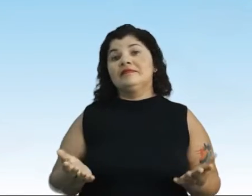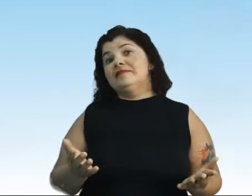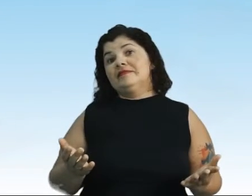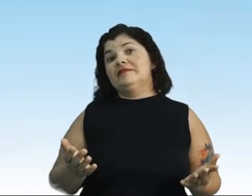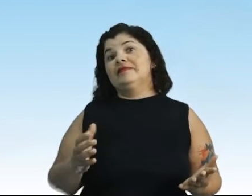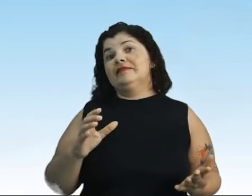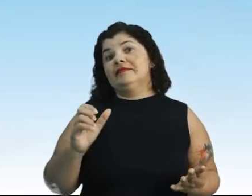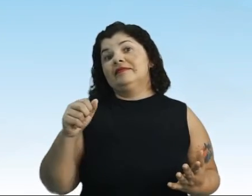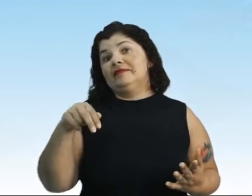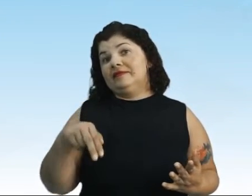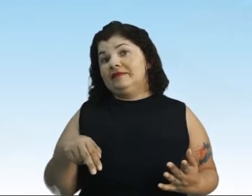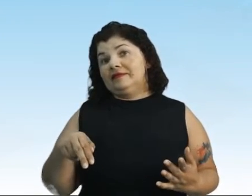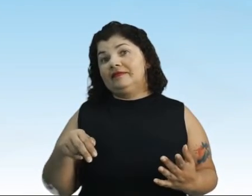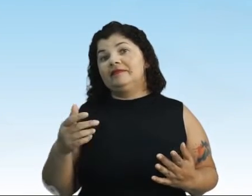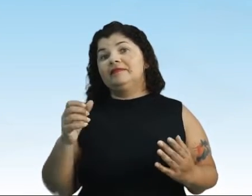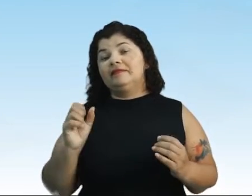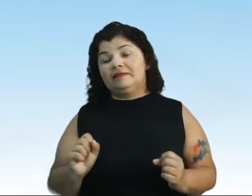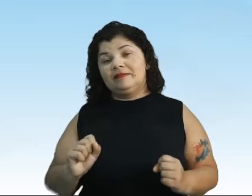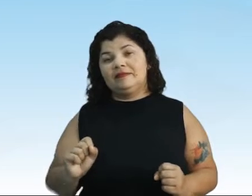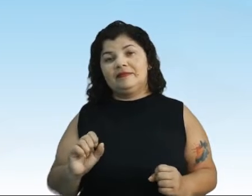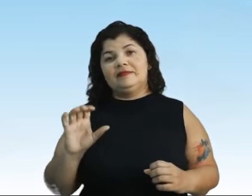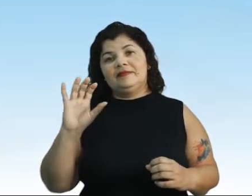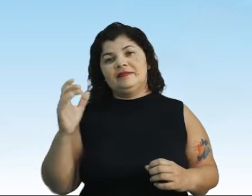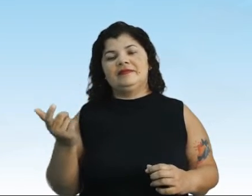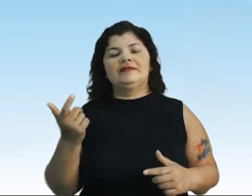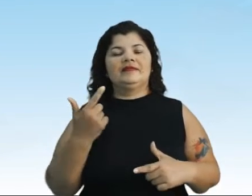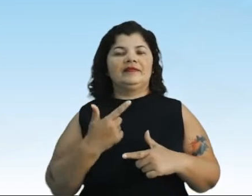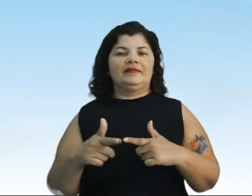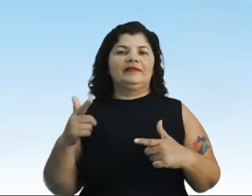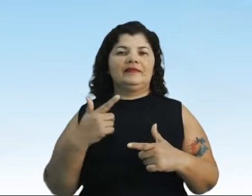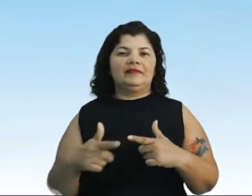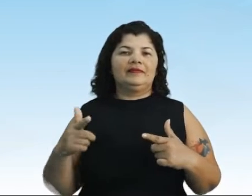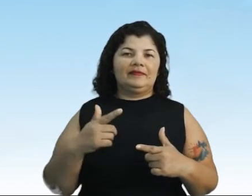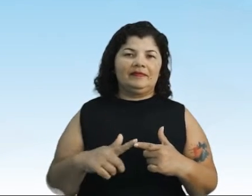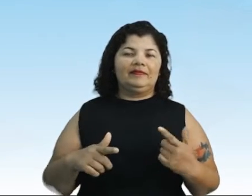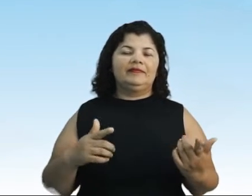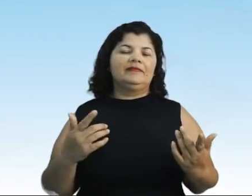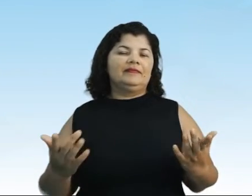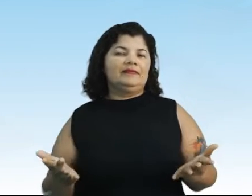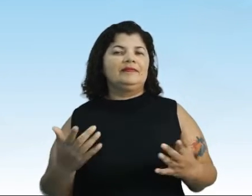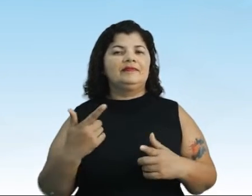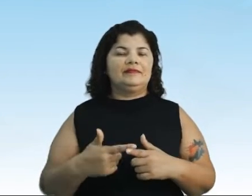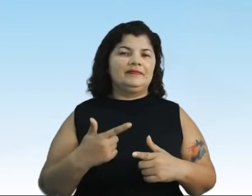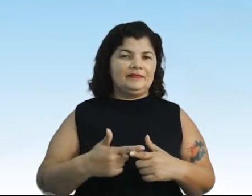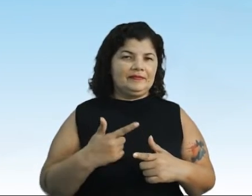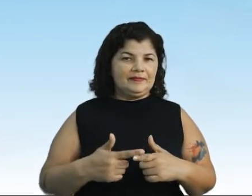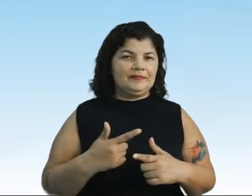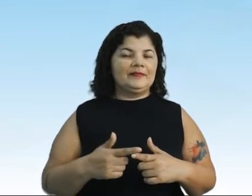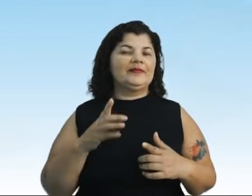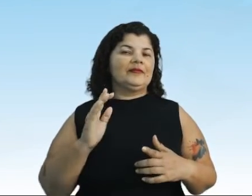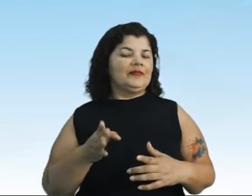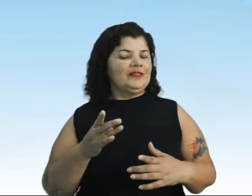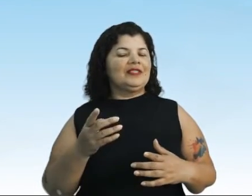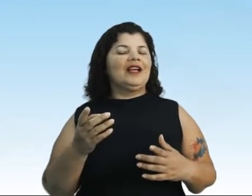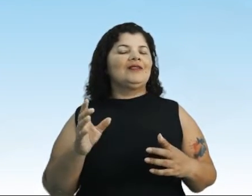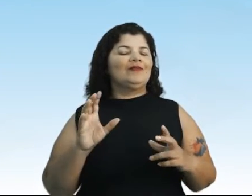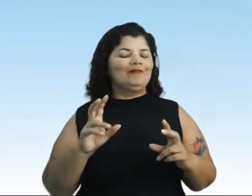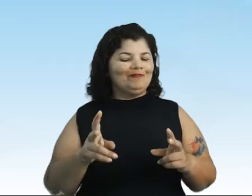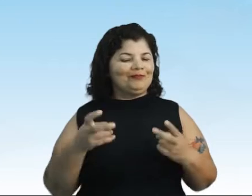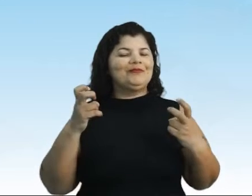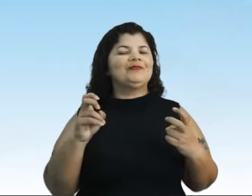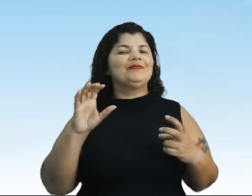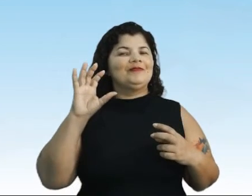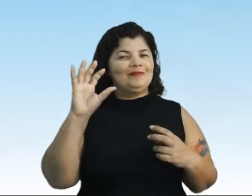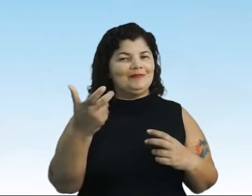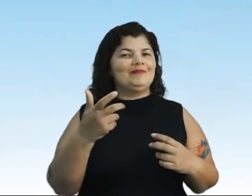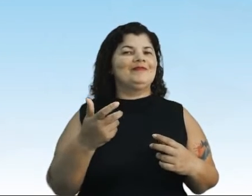the problem. Eu posso resolver os problemas ou o problema porque eu já encontrei a solução, eu desenvolvi